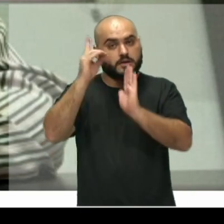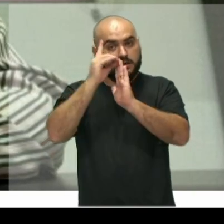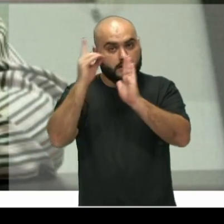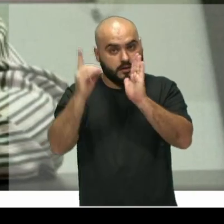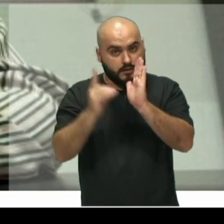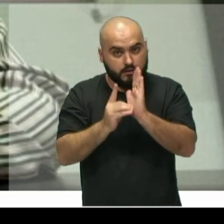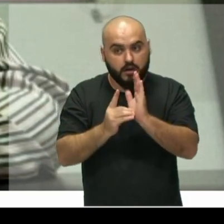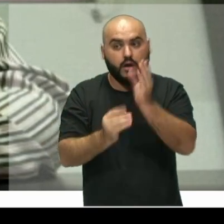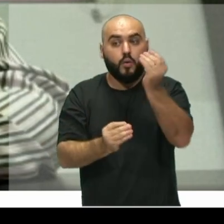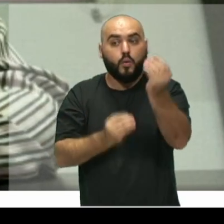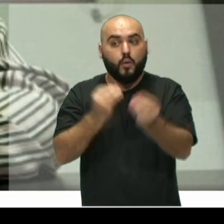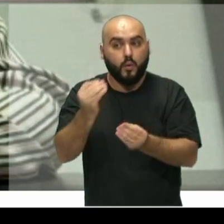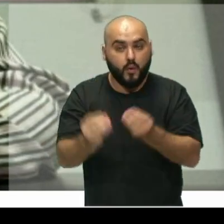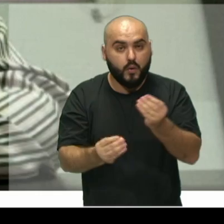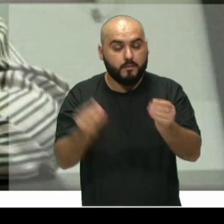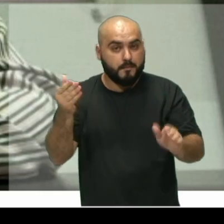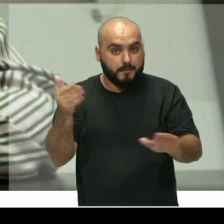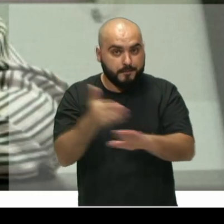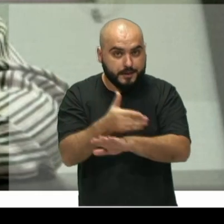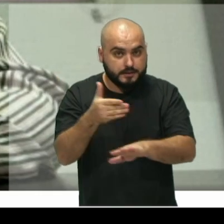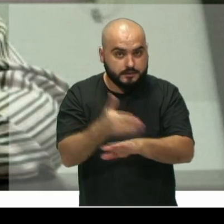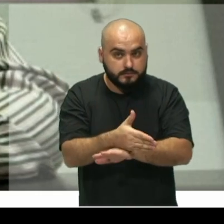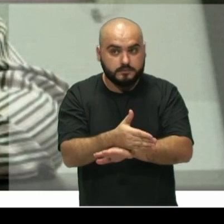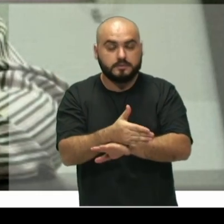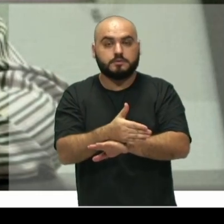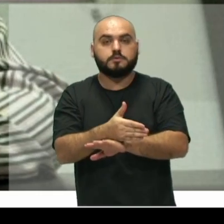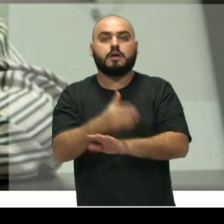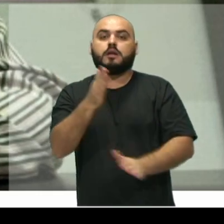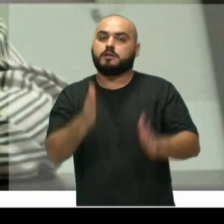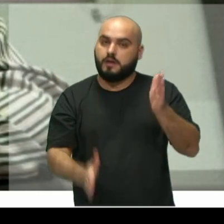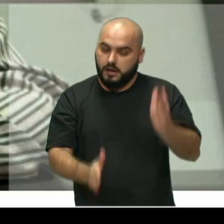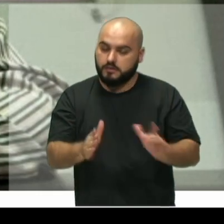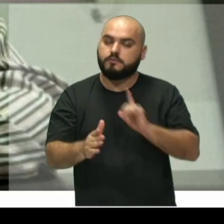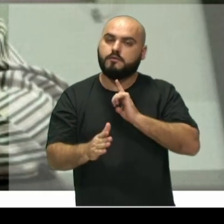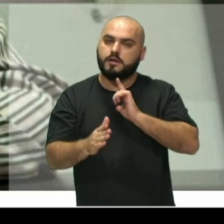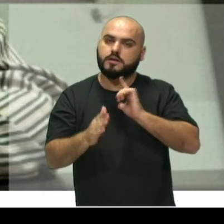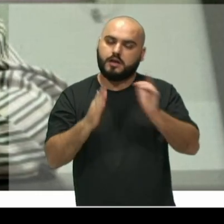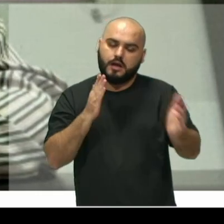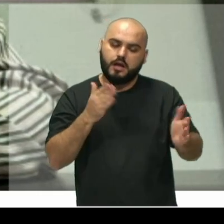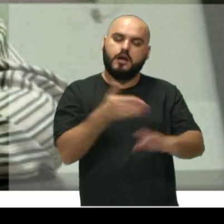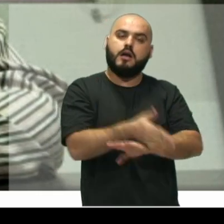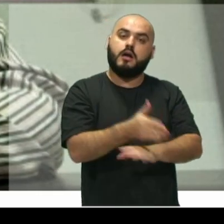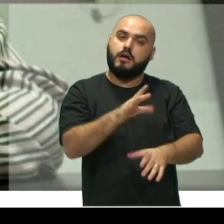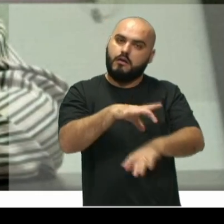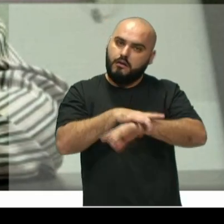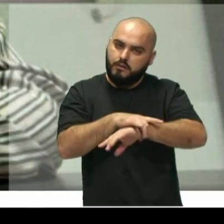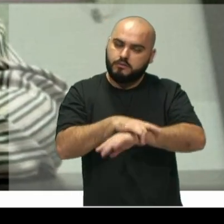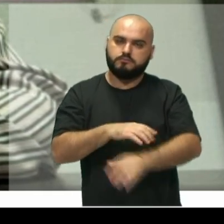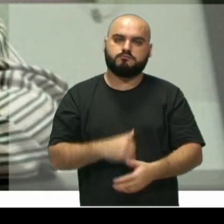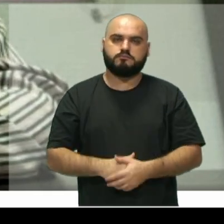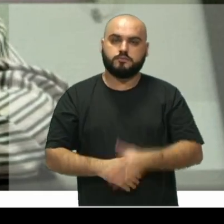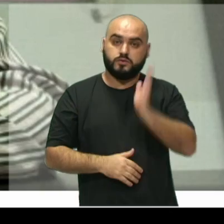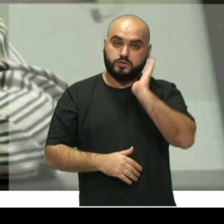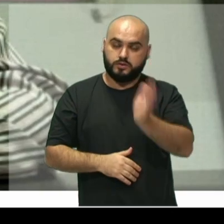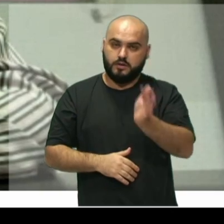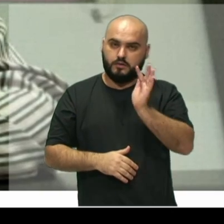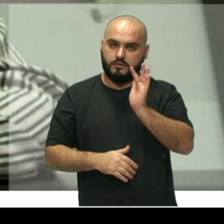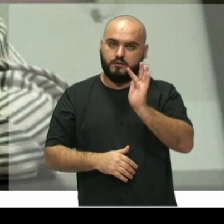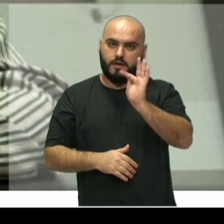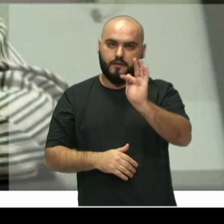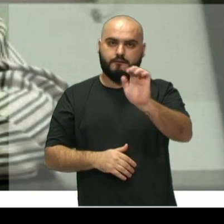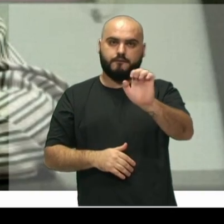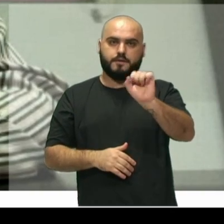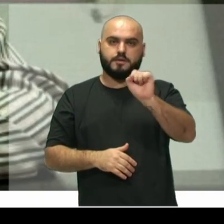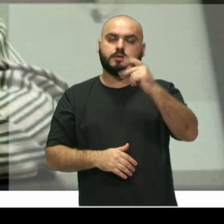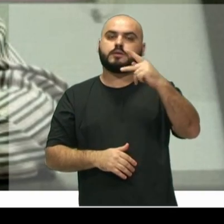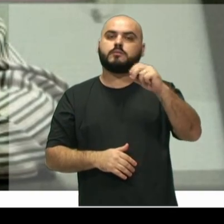ser essa para pleitear, e os atletas vão ter esse acesso com essa garantia. Logo, logo também a FESPORT, que é a Fundação de Esporte do